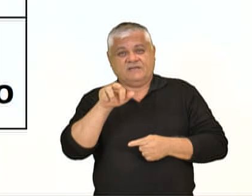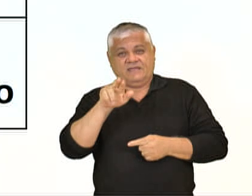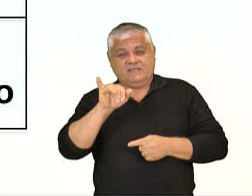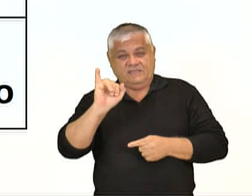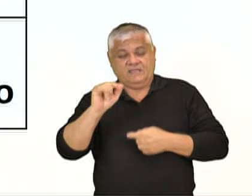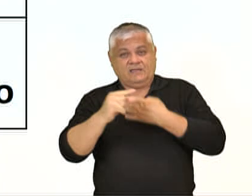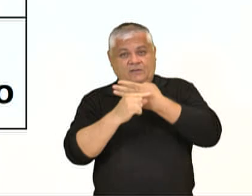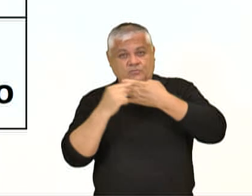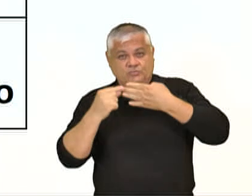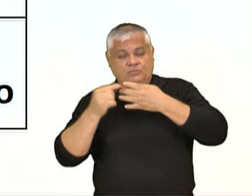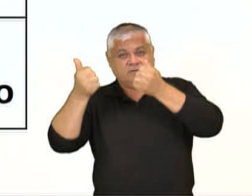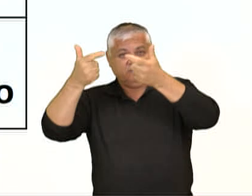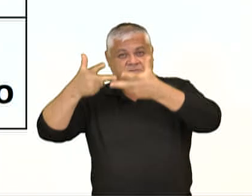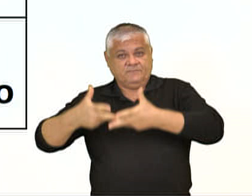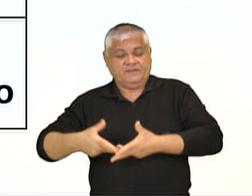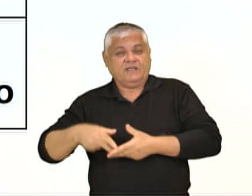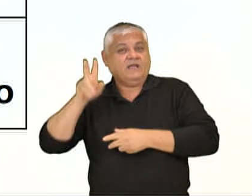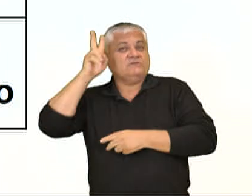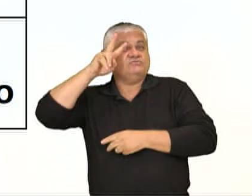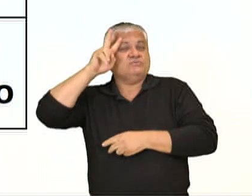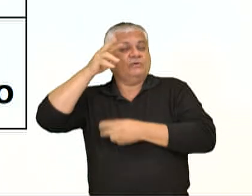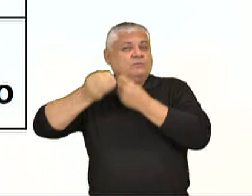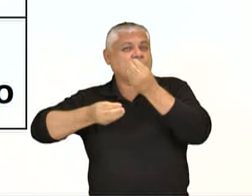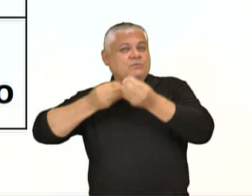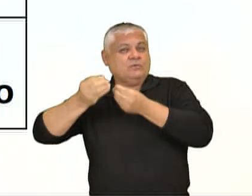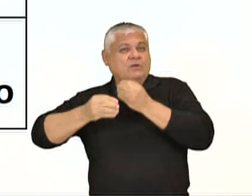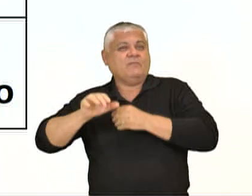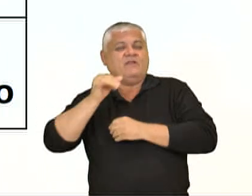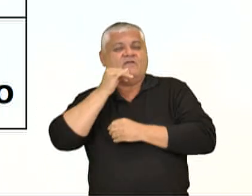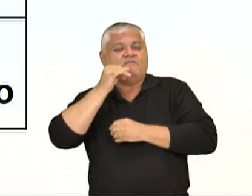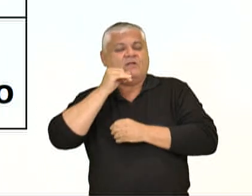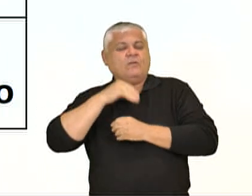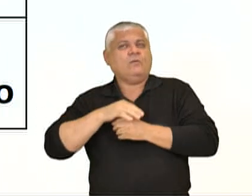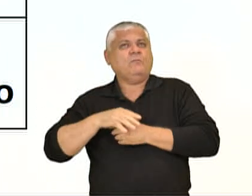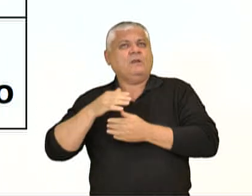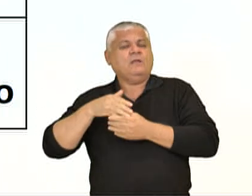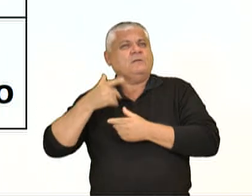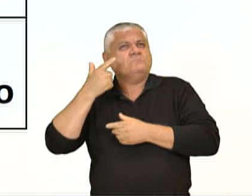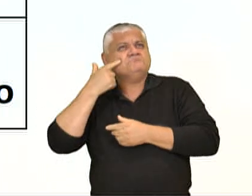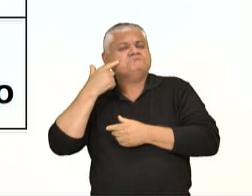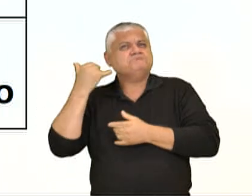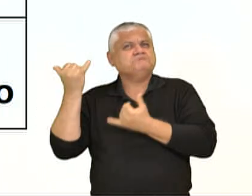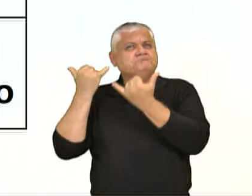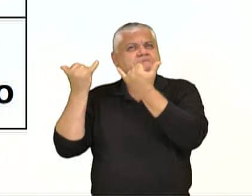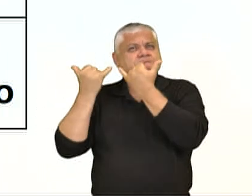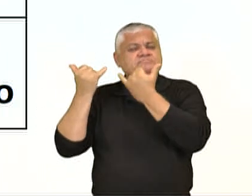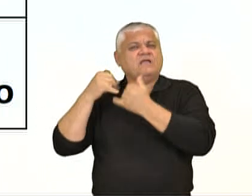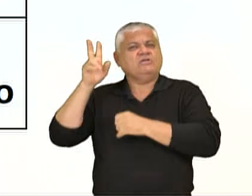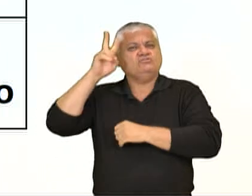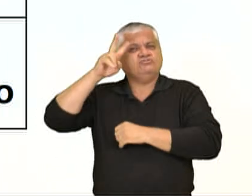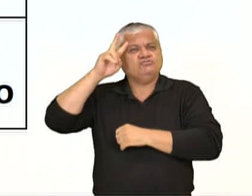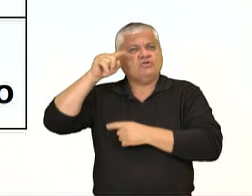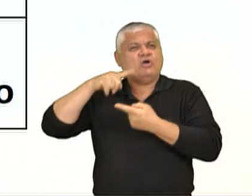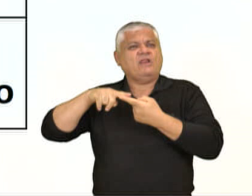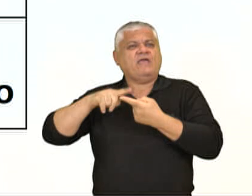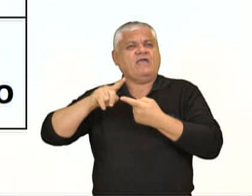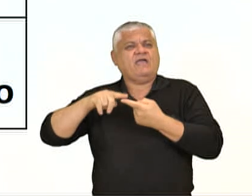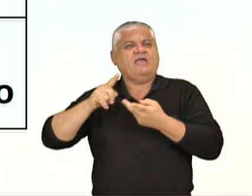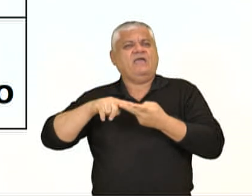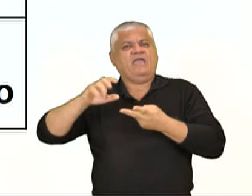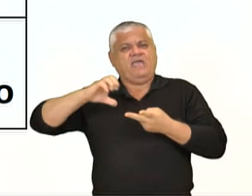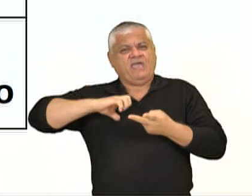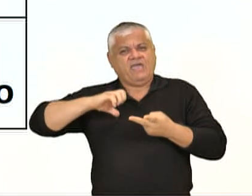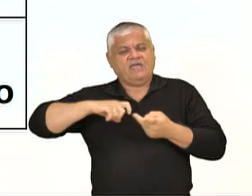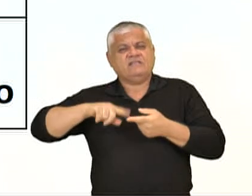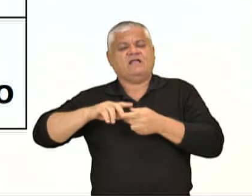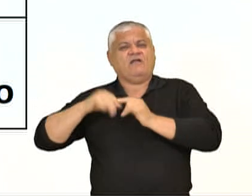pelos seus dados históricos. Então, ele retratou a dança pelos dados históricos. Ele se classificou como danças étnicas, folclóricas,